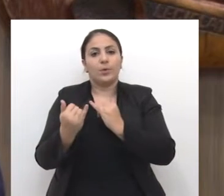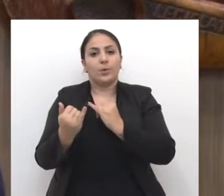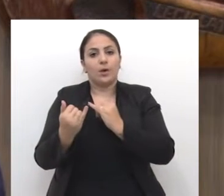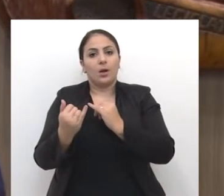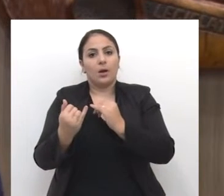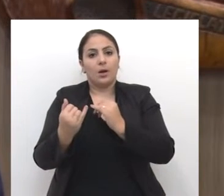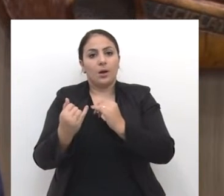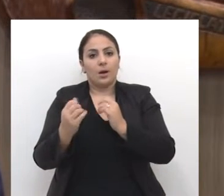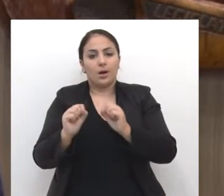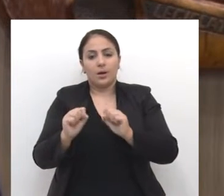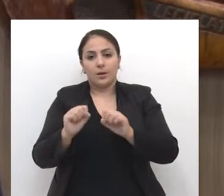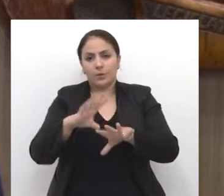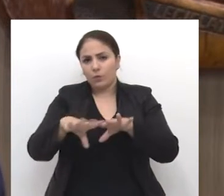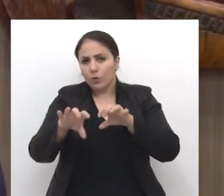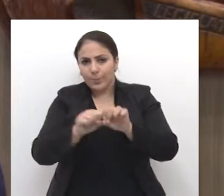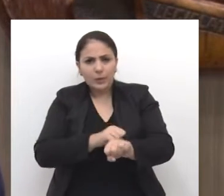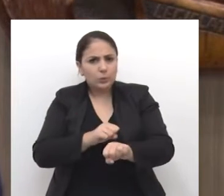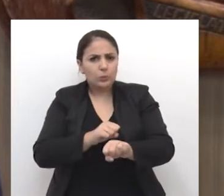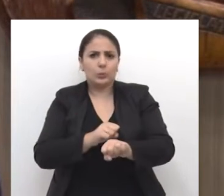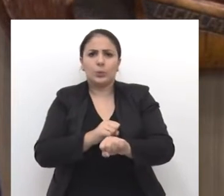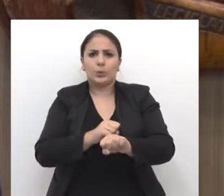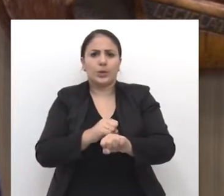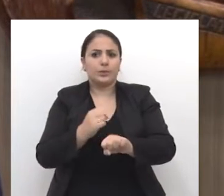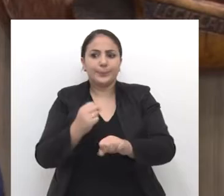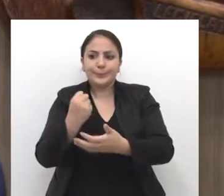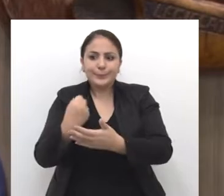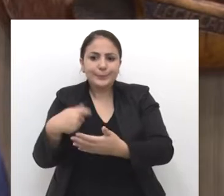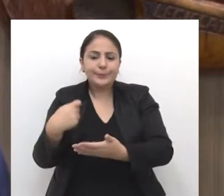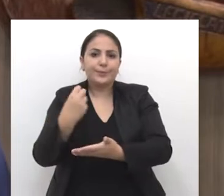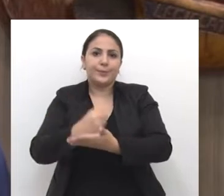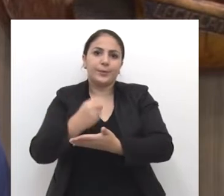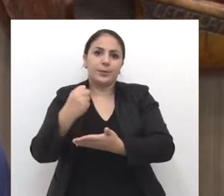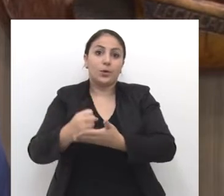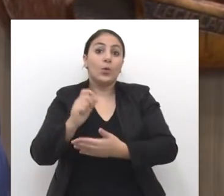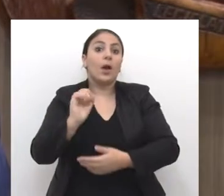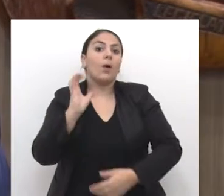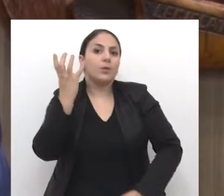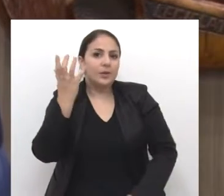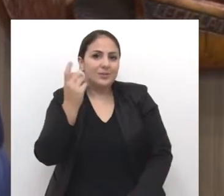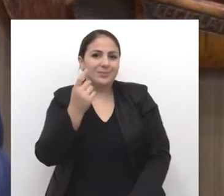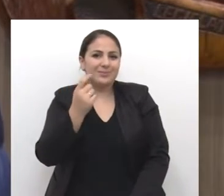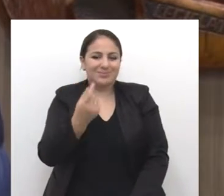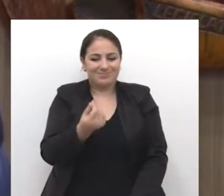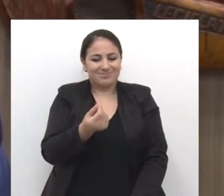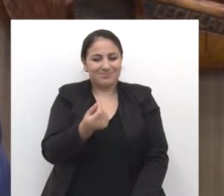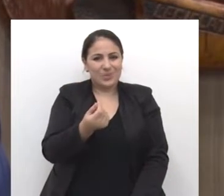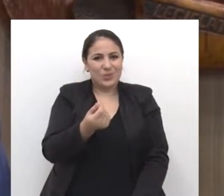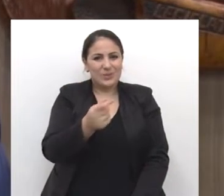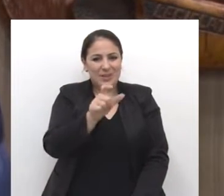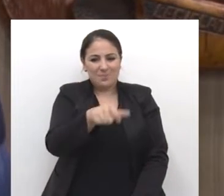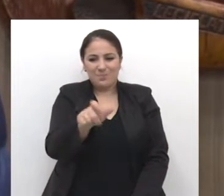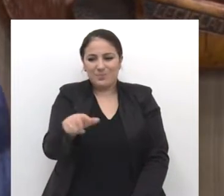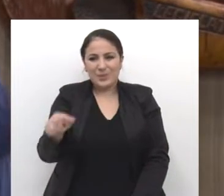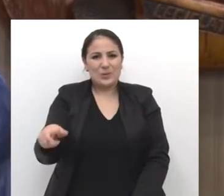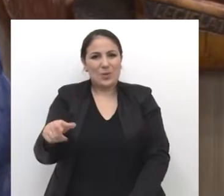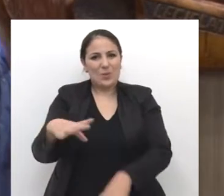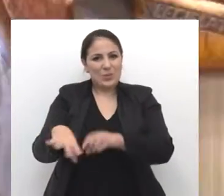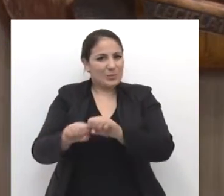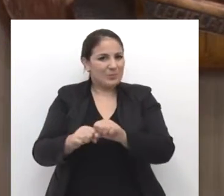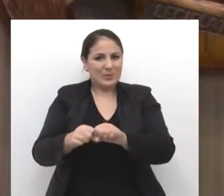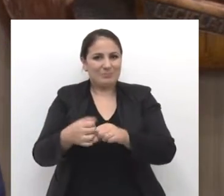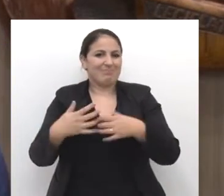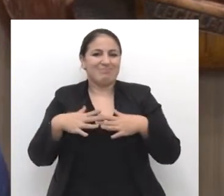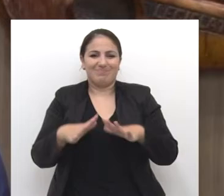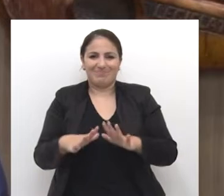formaturas nossas, né, formaturas pequenas, e a gente com certeza estaria repassando esse custo para os formandos que também não vão gostar.